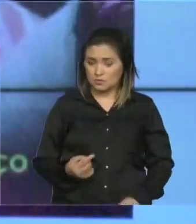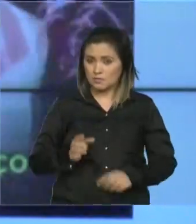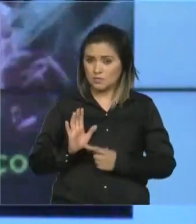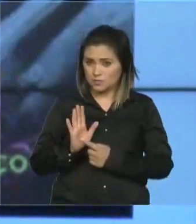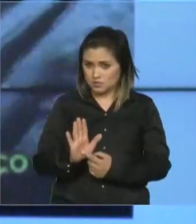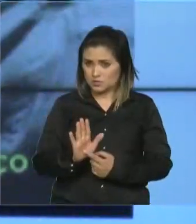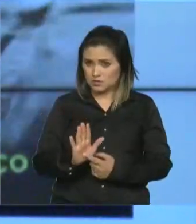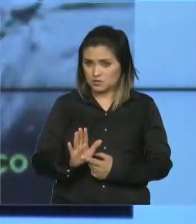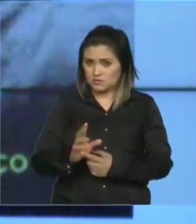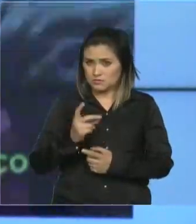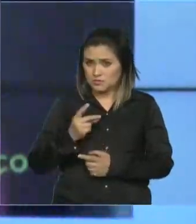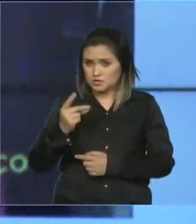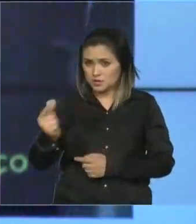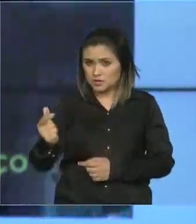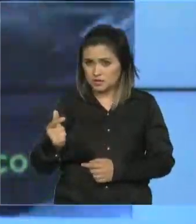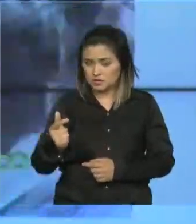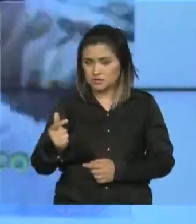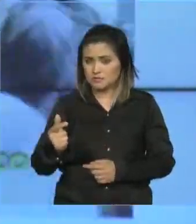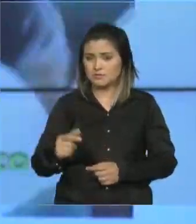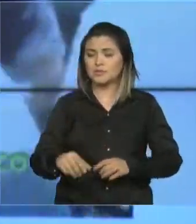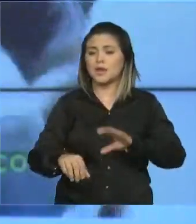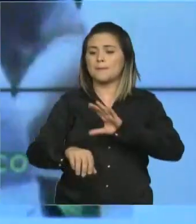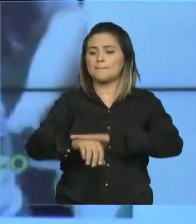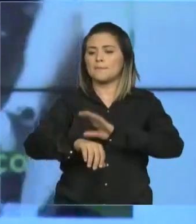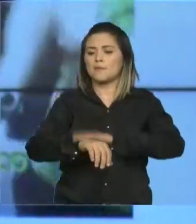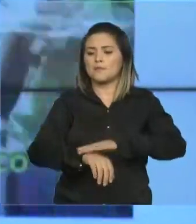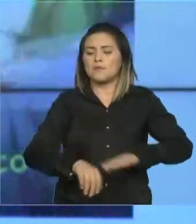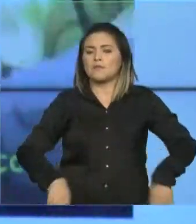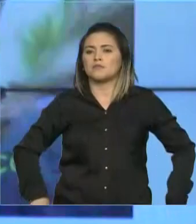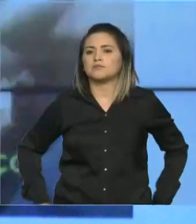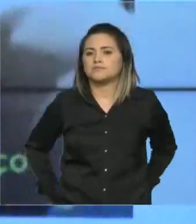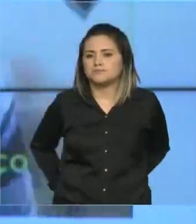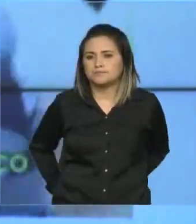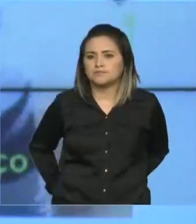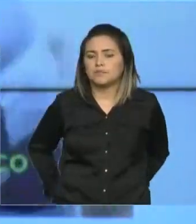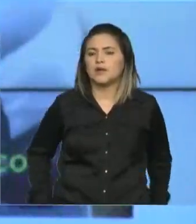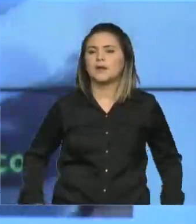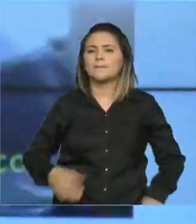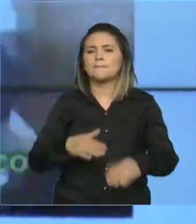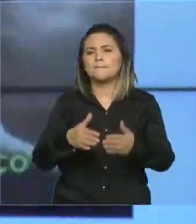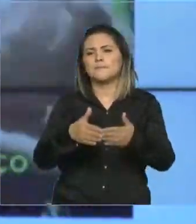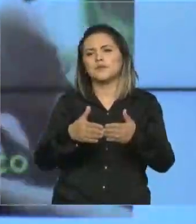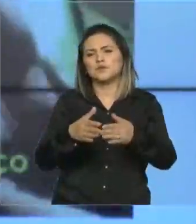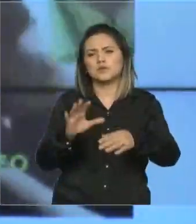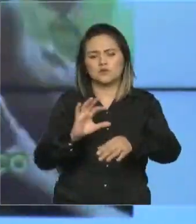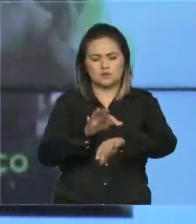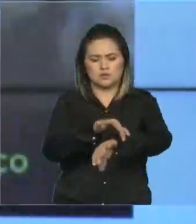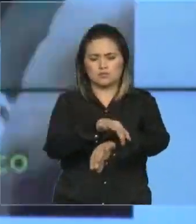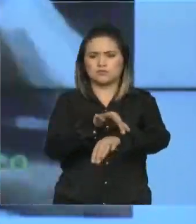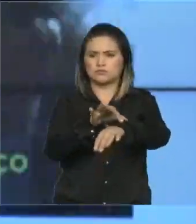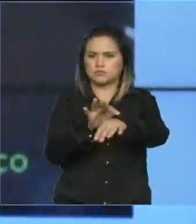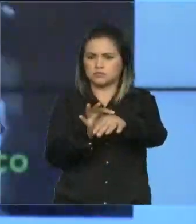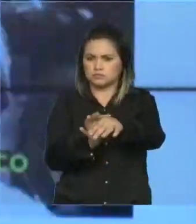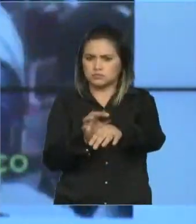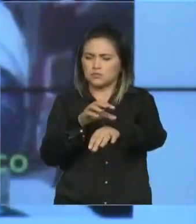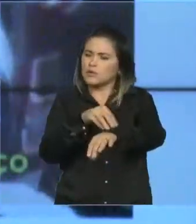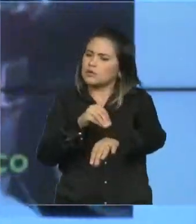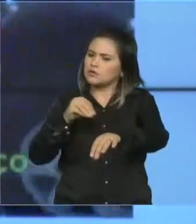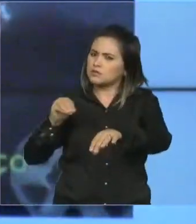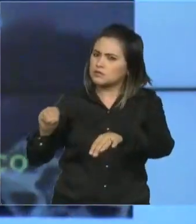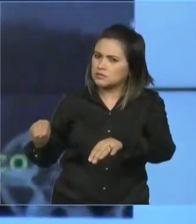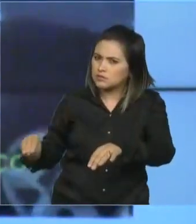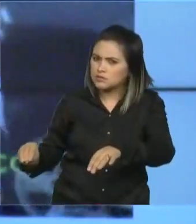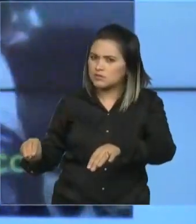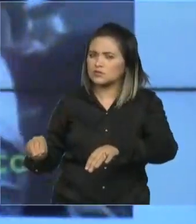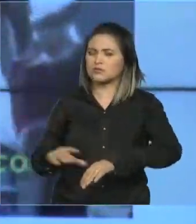trás, colocado, pediu para tirar o relógio dele, que é um paciente grande, né? Pediu